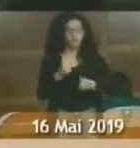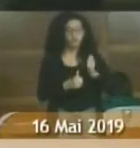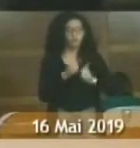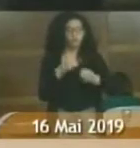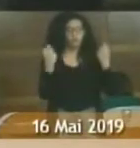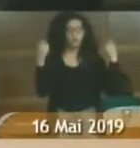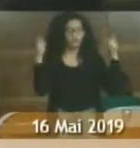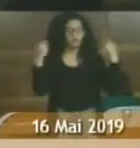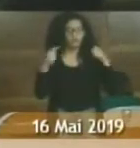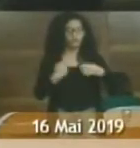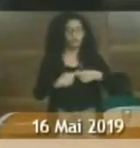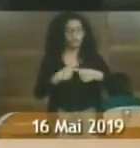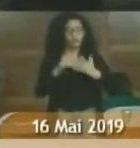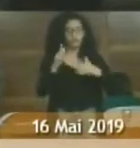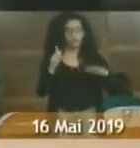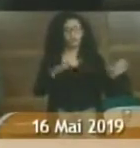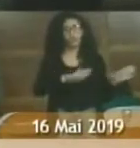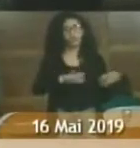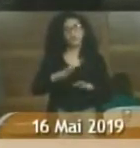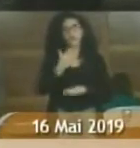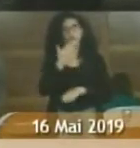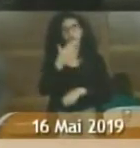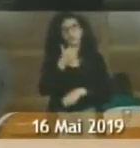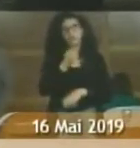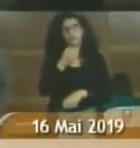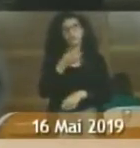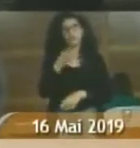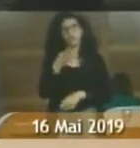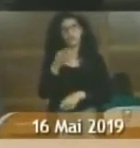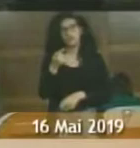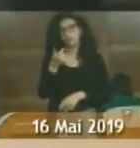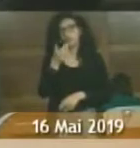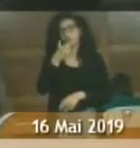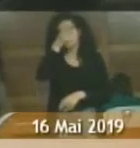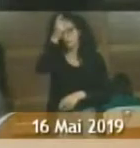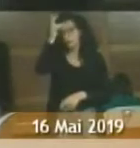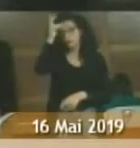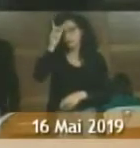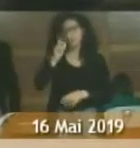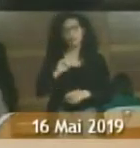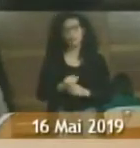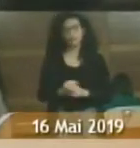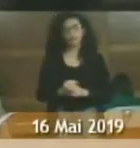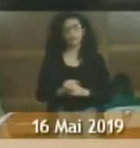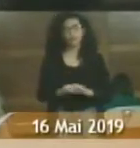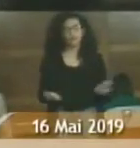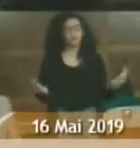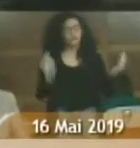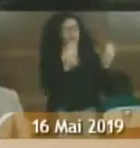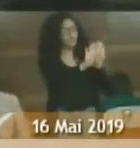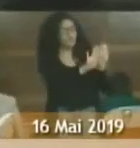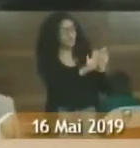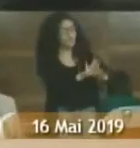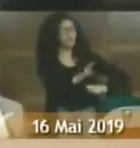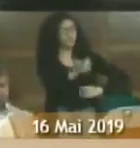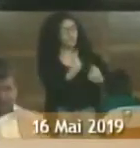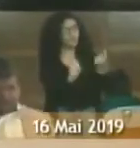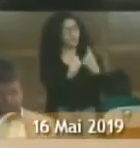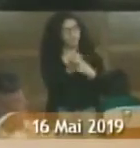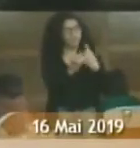bairro Garatucaia. Indicação número 1347, indicando ao prefeito municipal o fechamento da Rua do Comércio aos sábados, bairro